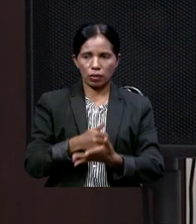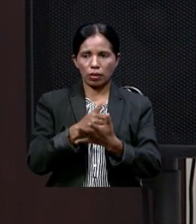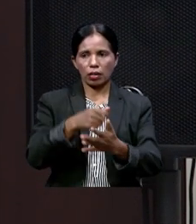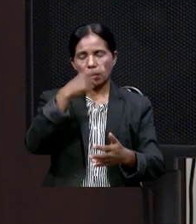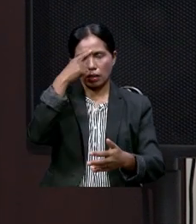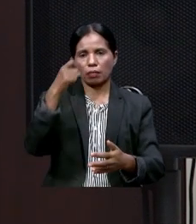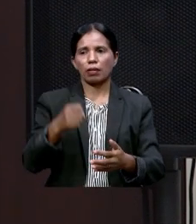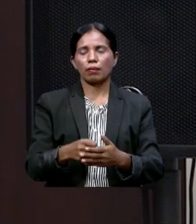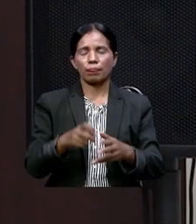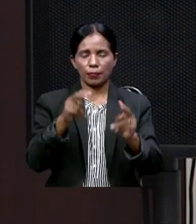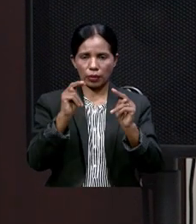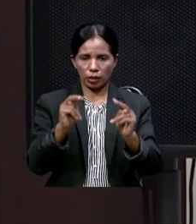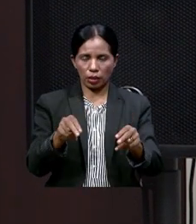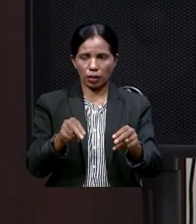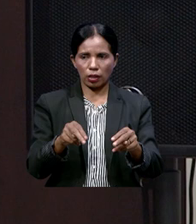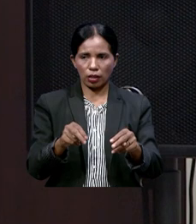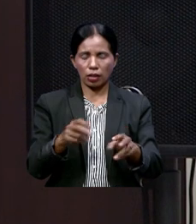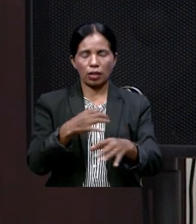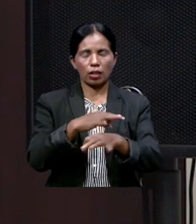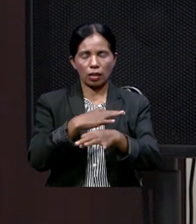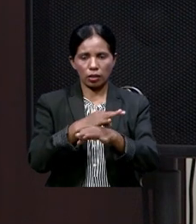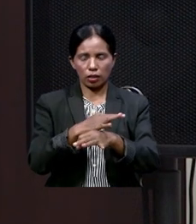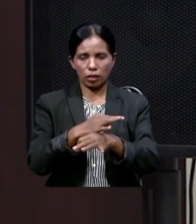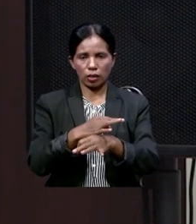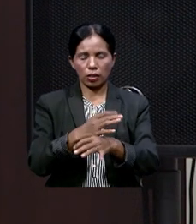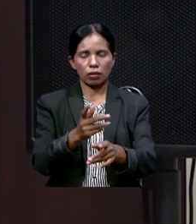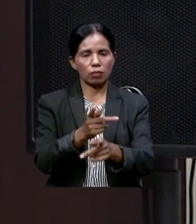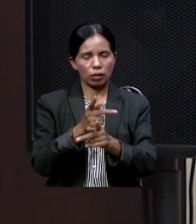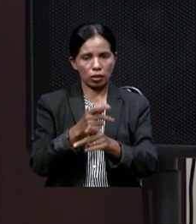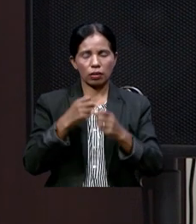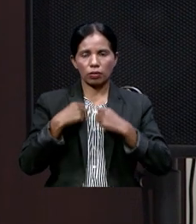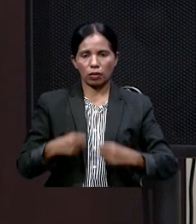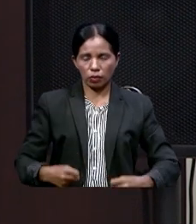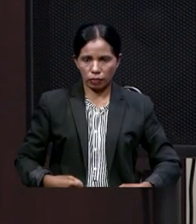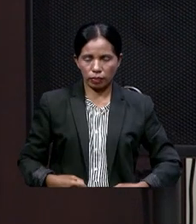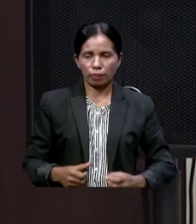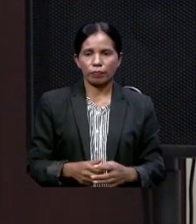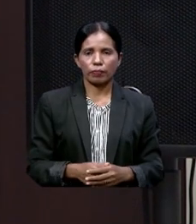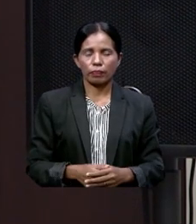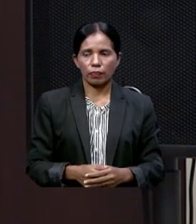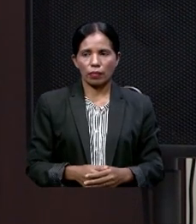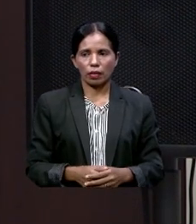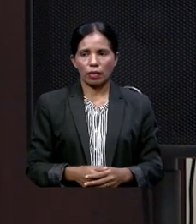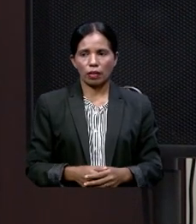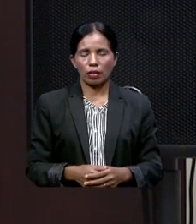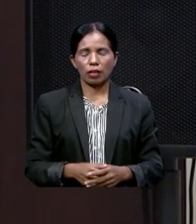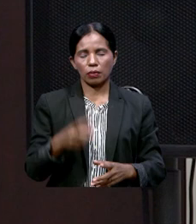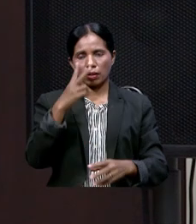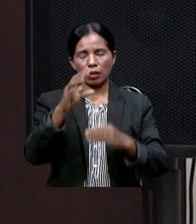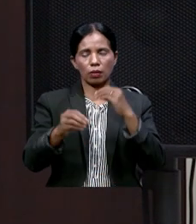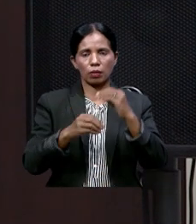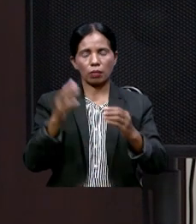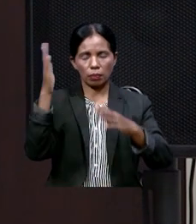Tamane etenge, hadia kuidade kuidadu saudinian. Atu resolve problema